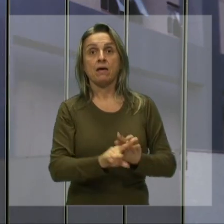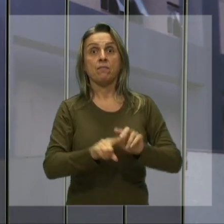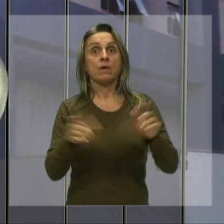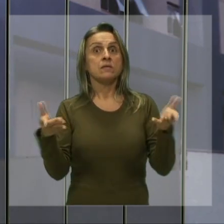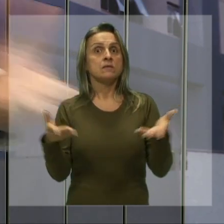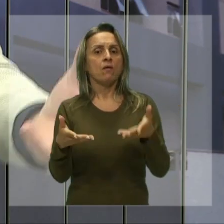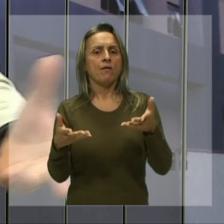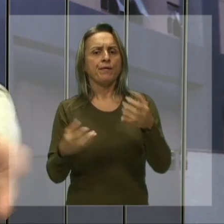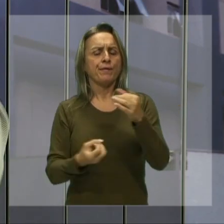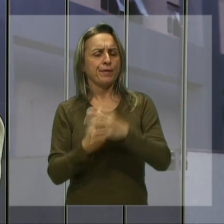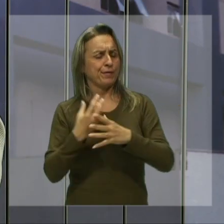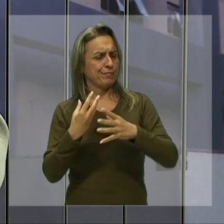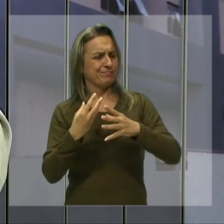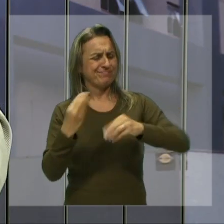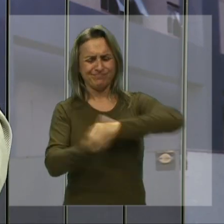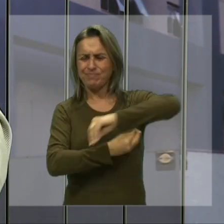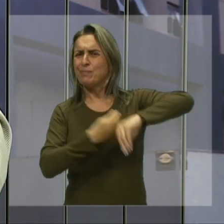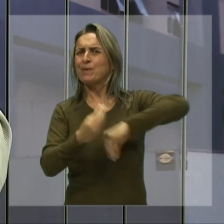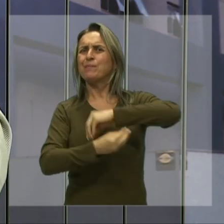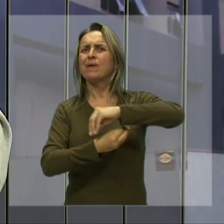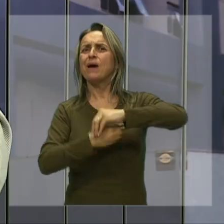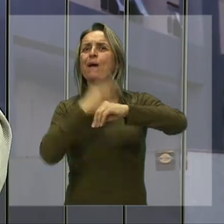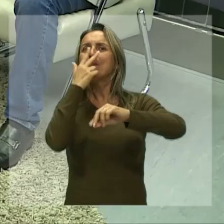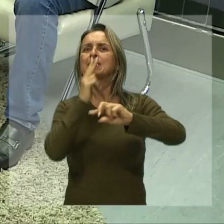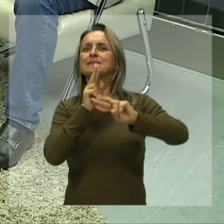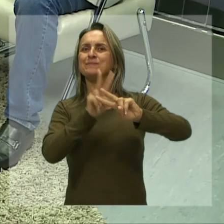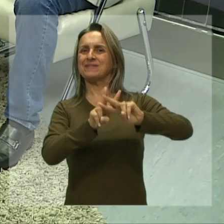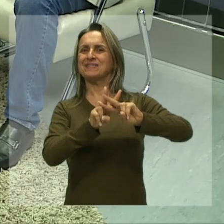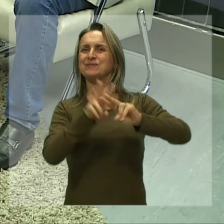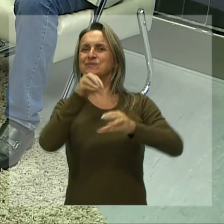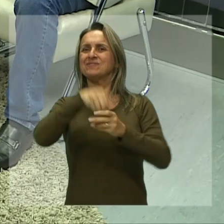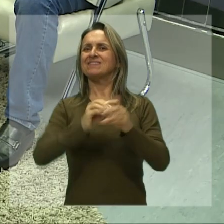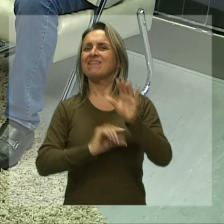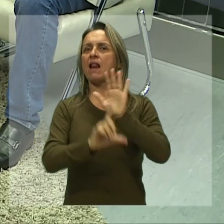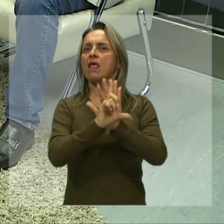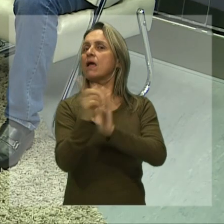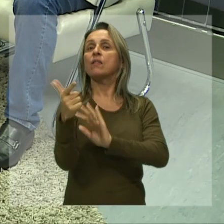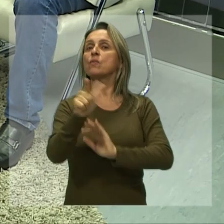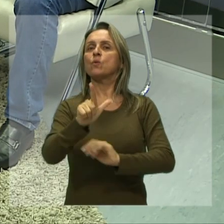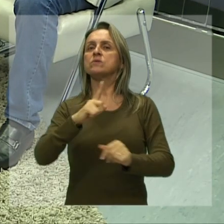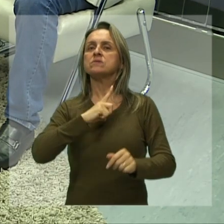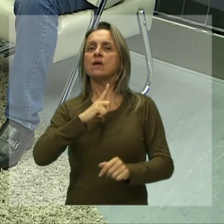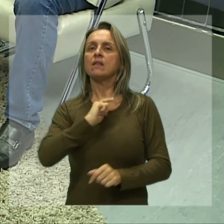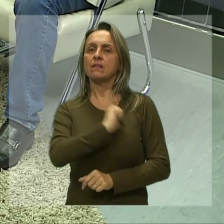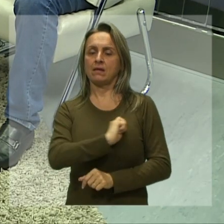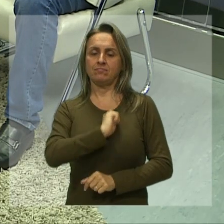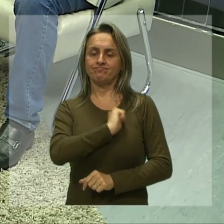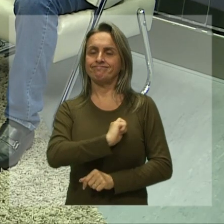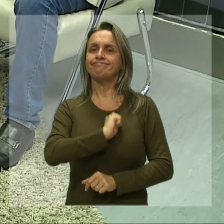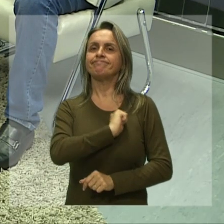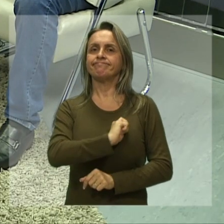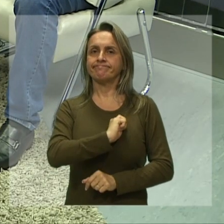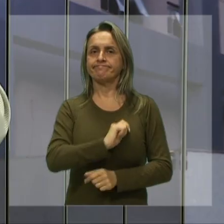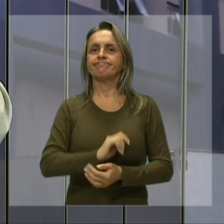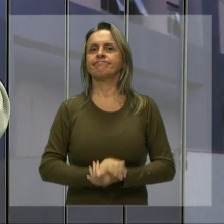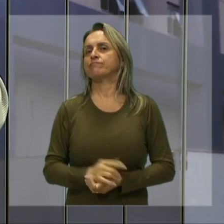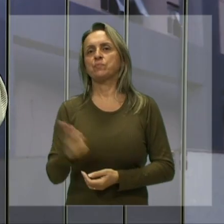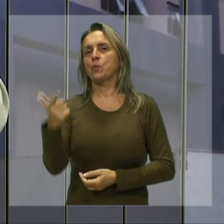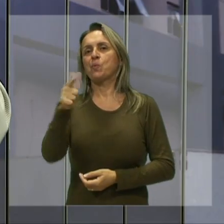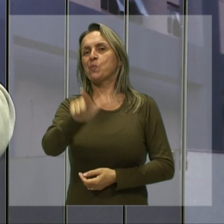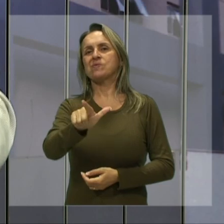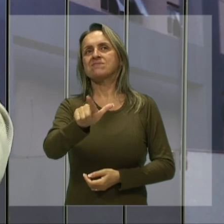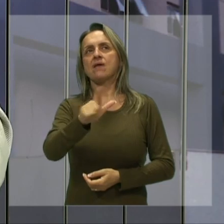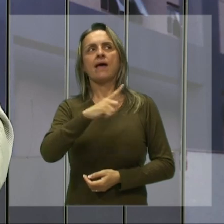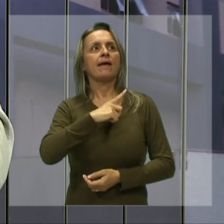você está preso nas leis e não consegue agir. Essa é a verdade, se criou tanta lei que não se consegue agir. Não se consegue dar